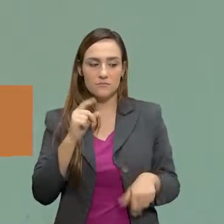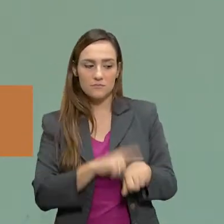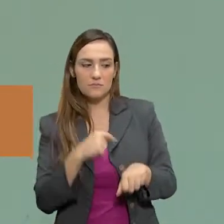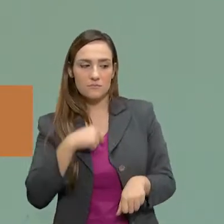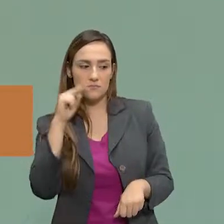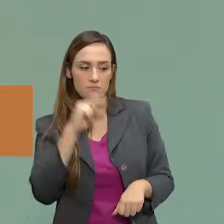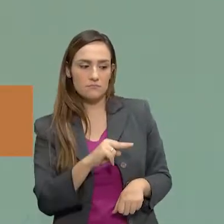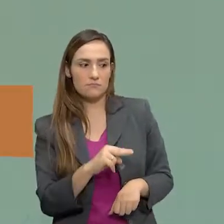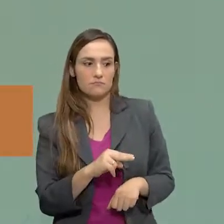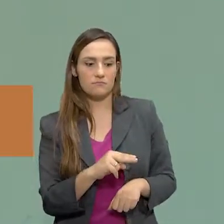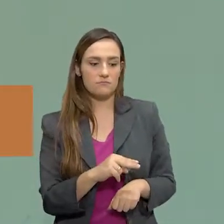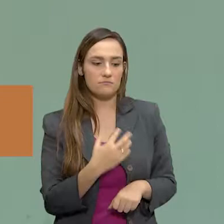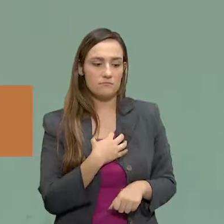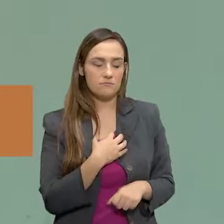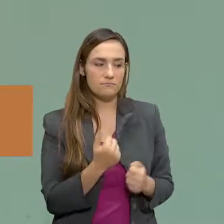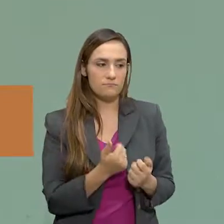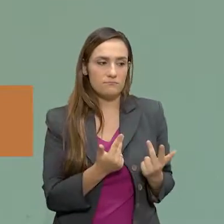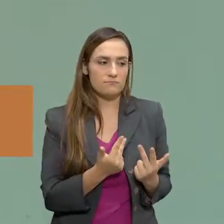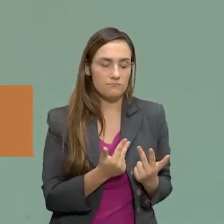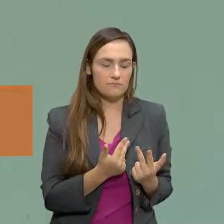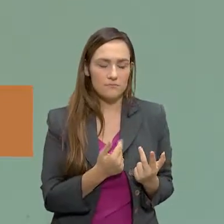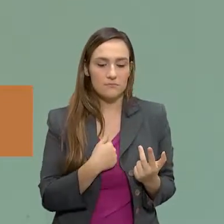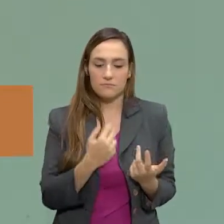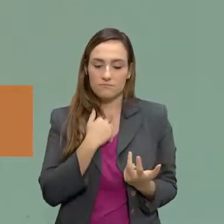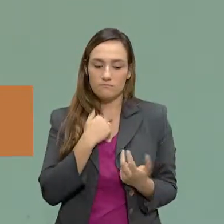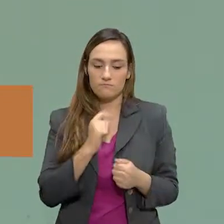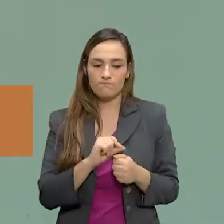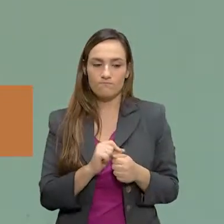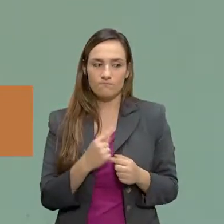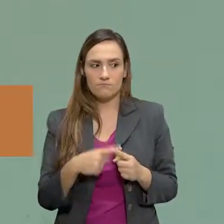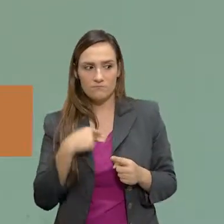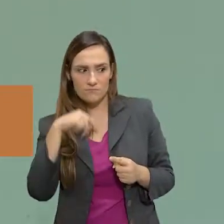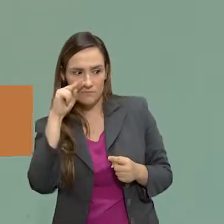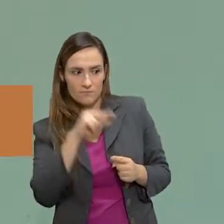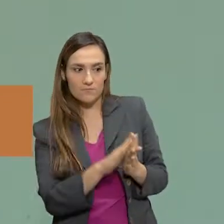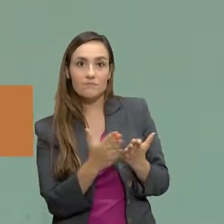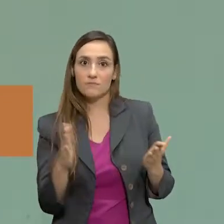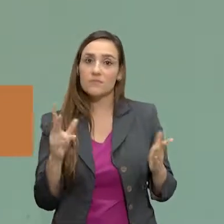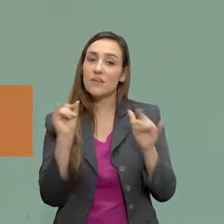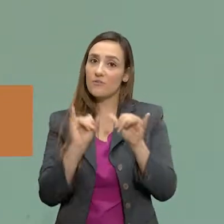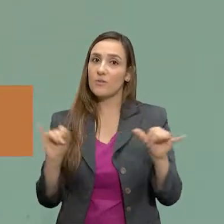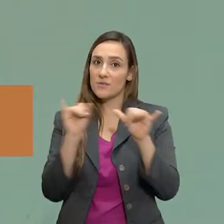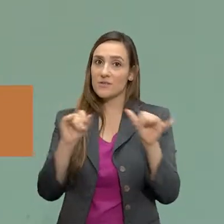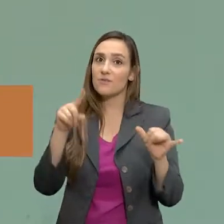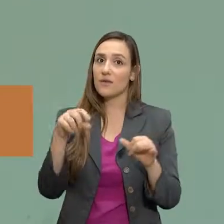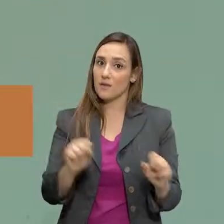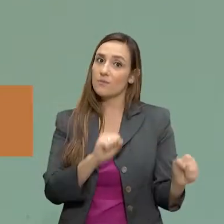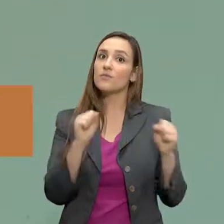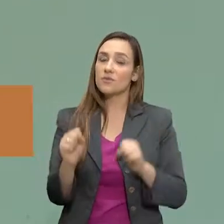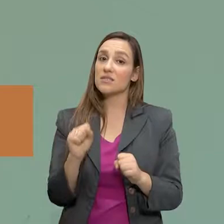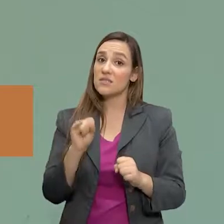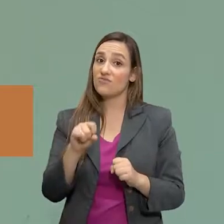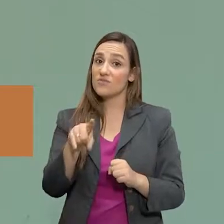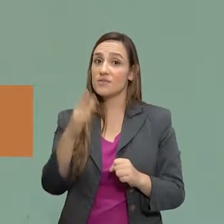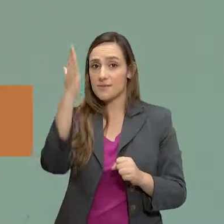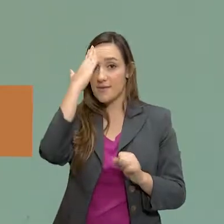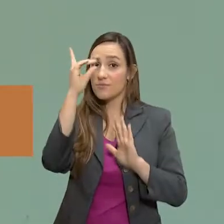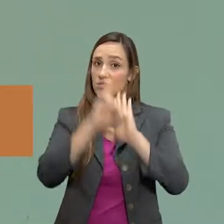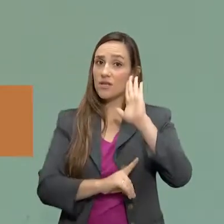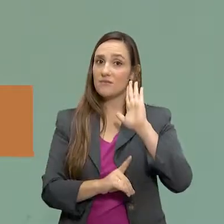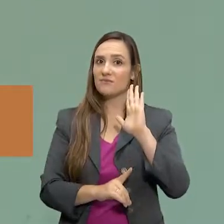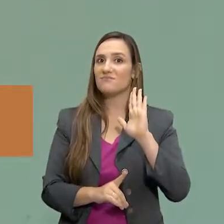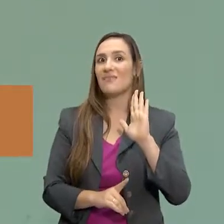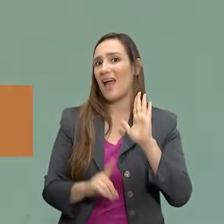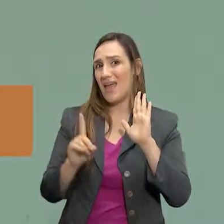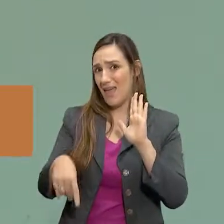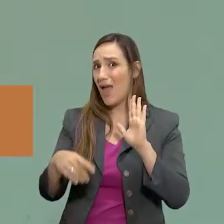assediadores. Então essa é a ideia, informar, constranger assediadores com a campanha, né? Informação é poder sempre, né, Dani? Quem sabe de seus